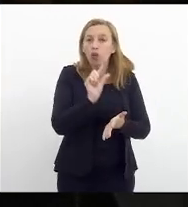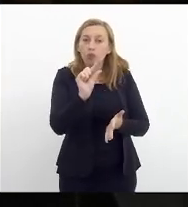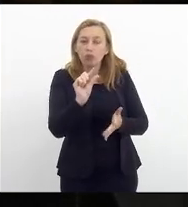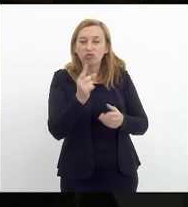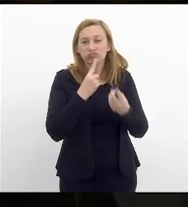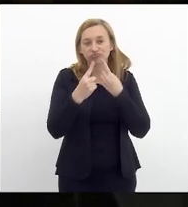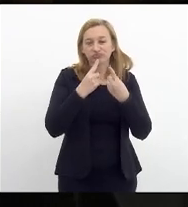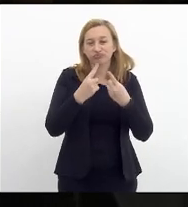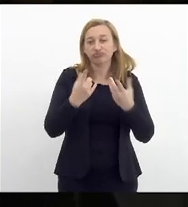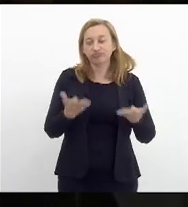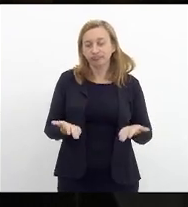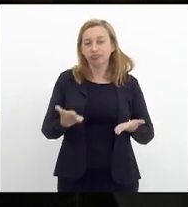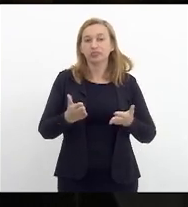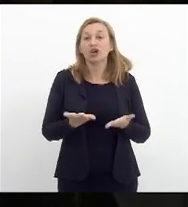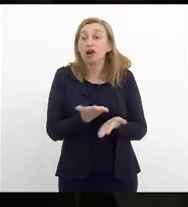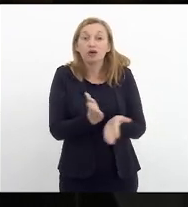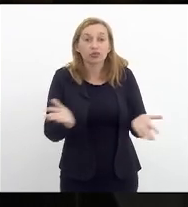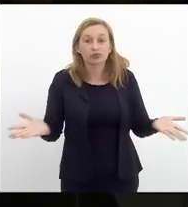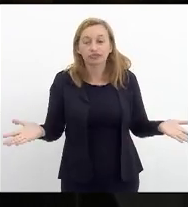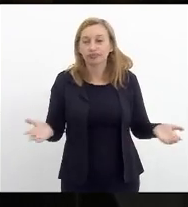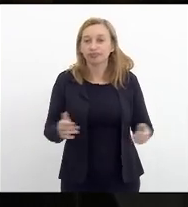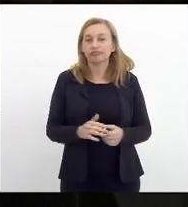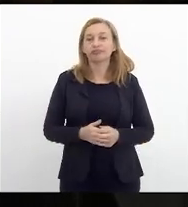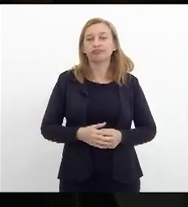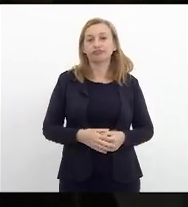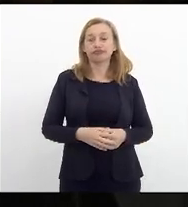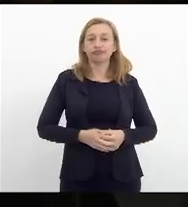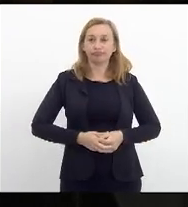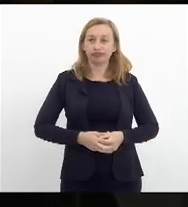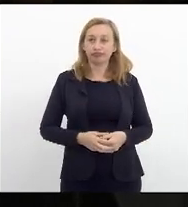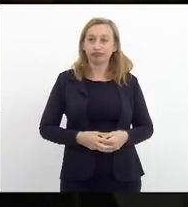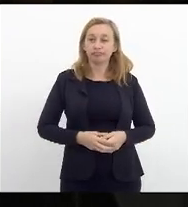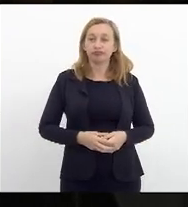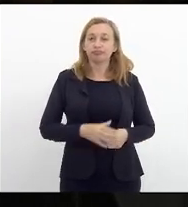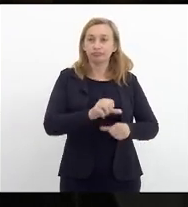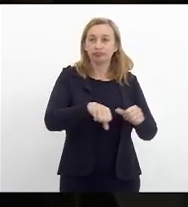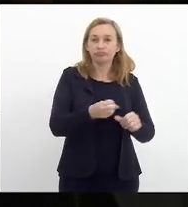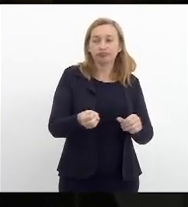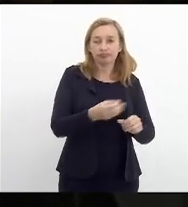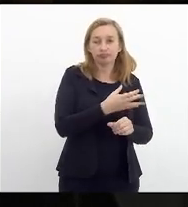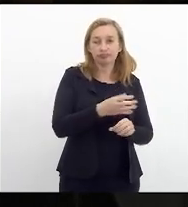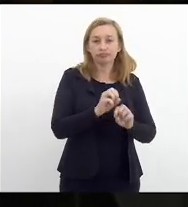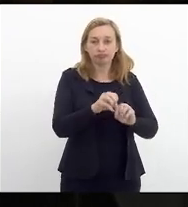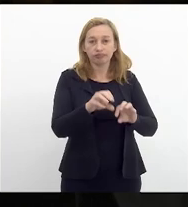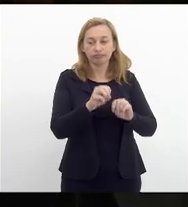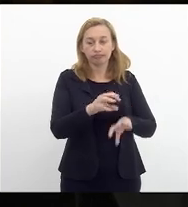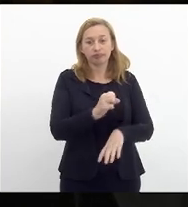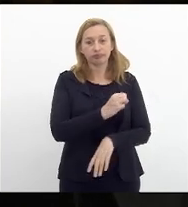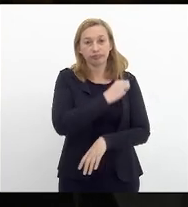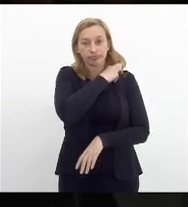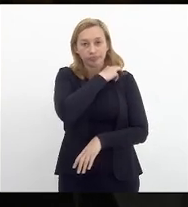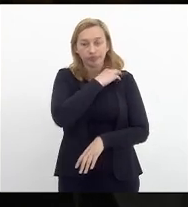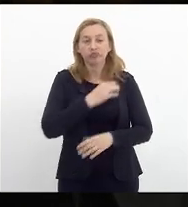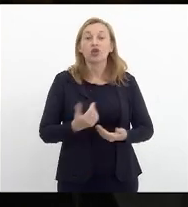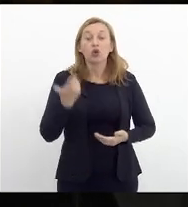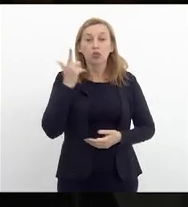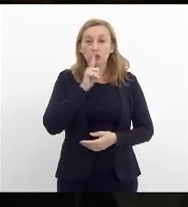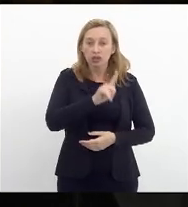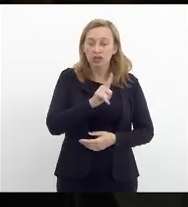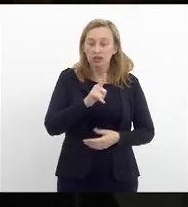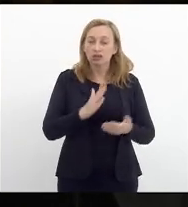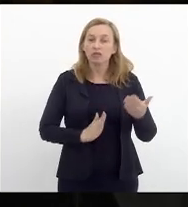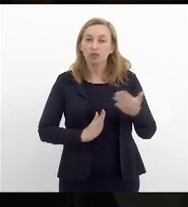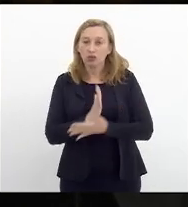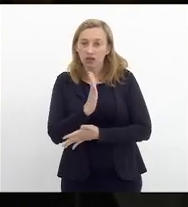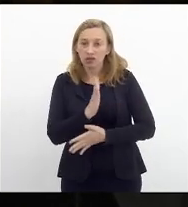debate. Acabou que a medida provisória da reforma do ensino médio conseguiu ser